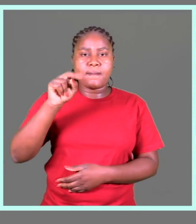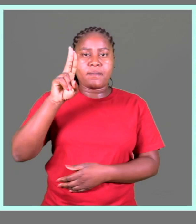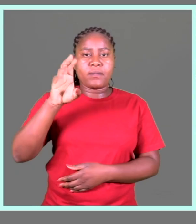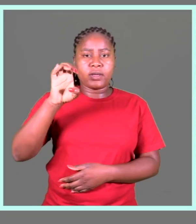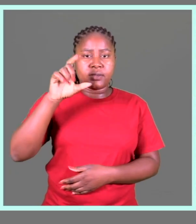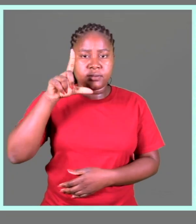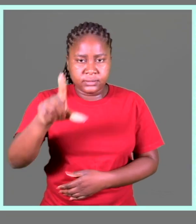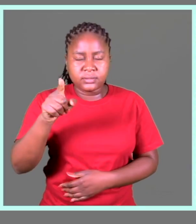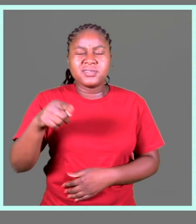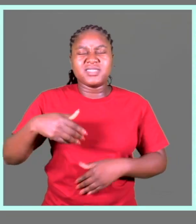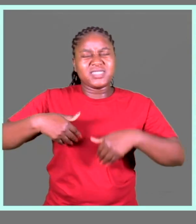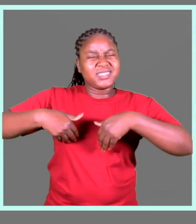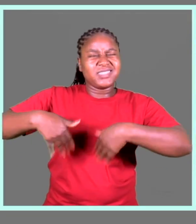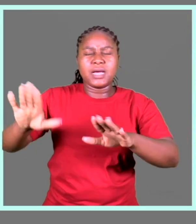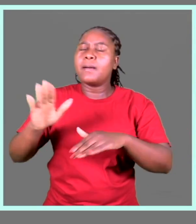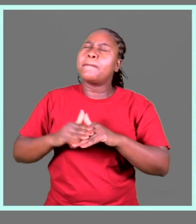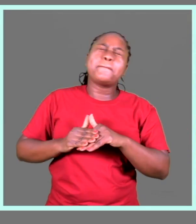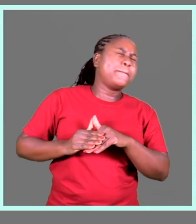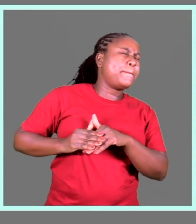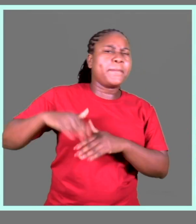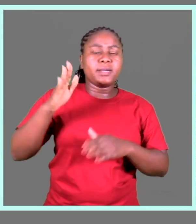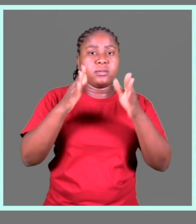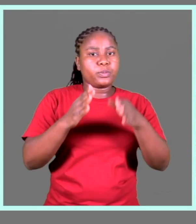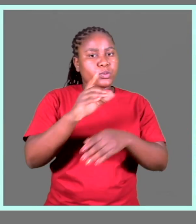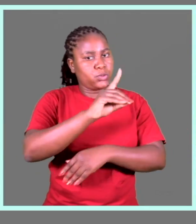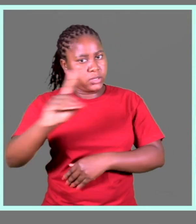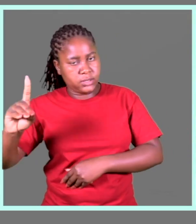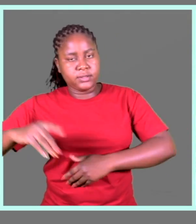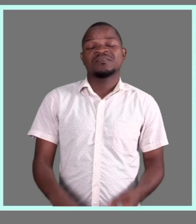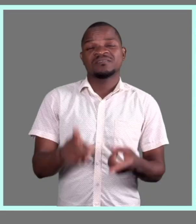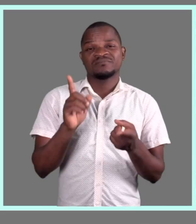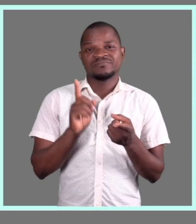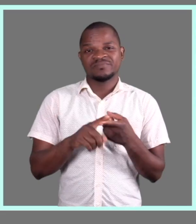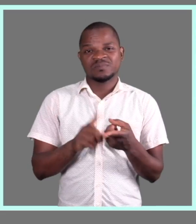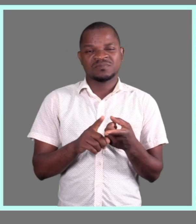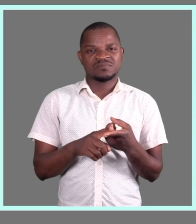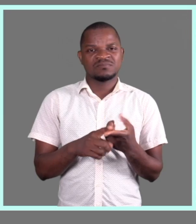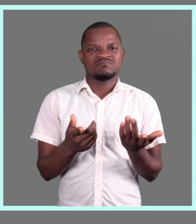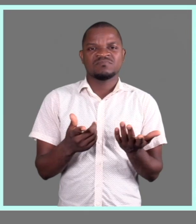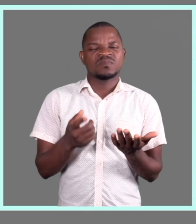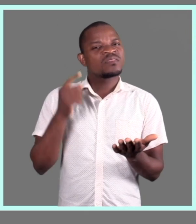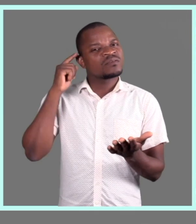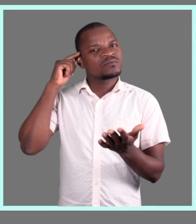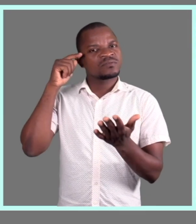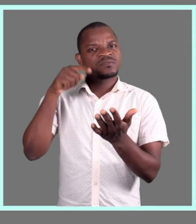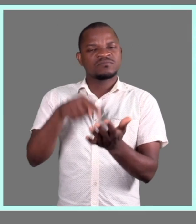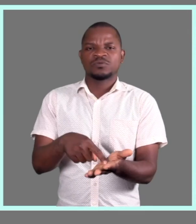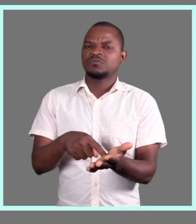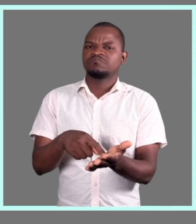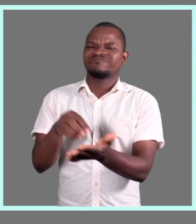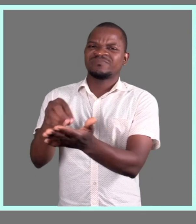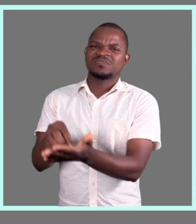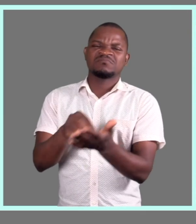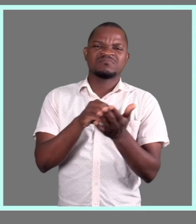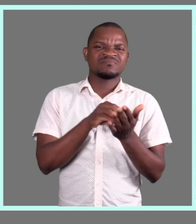Fanuel deixa um apelo, sobretudo, às pessoas com deficiência. E está nos